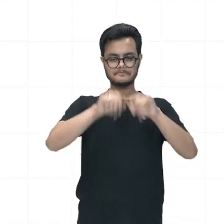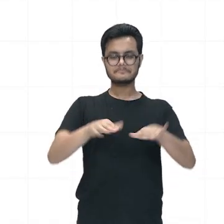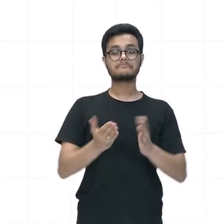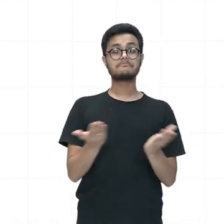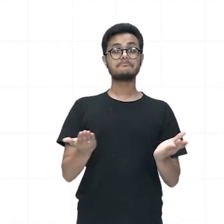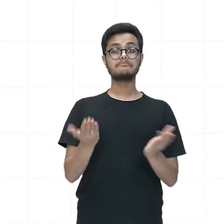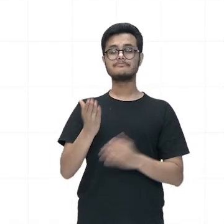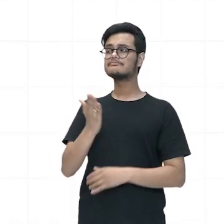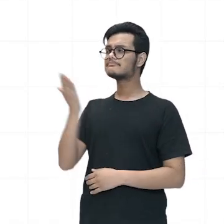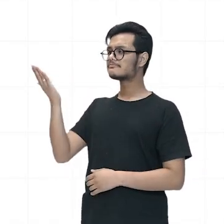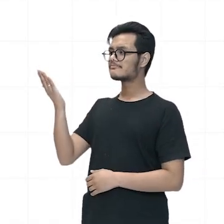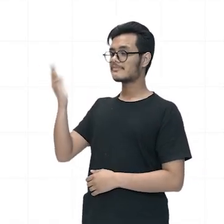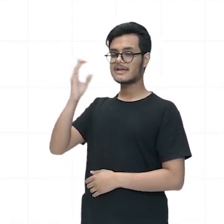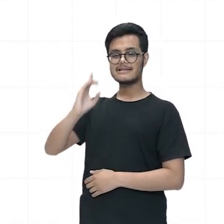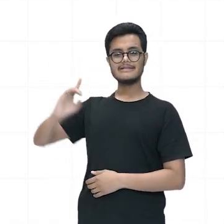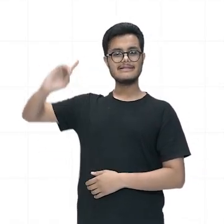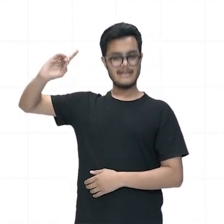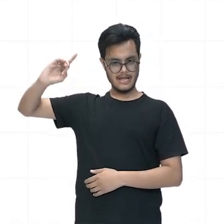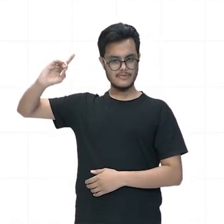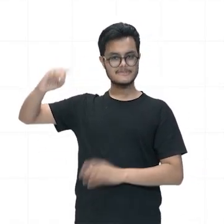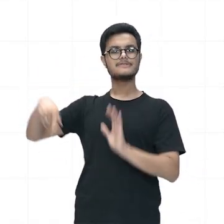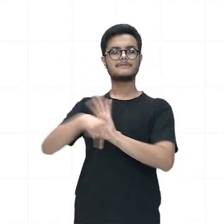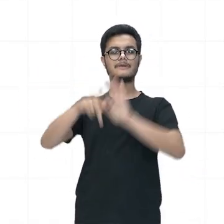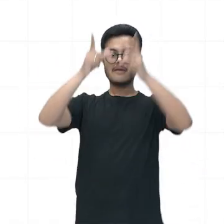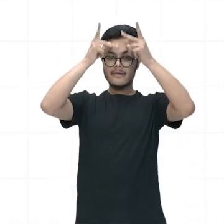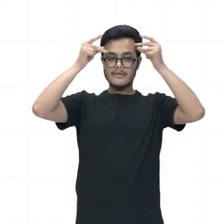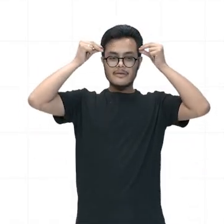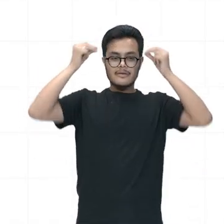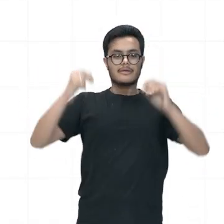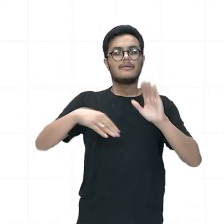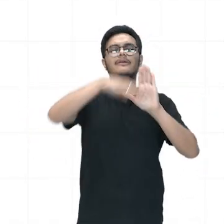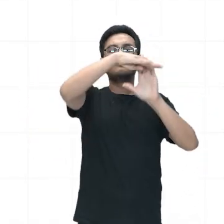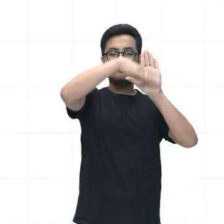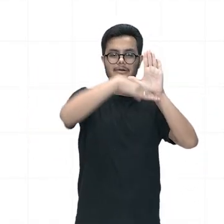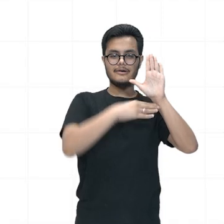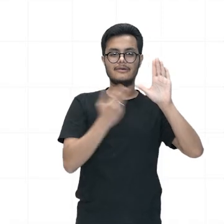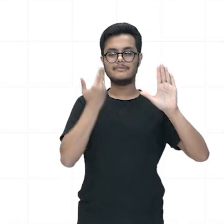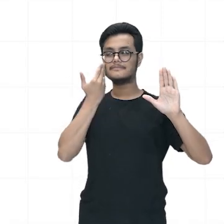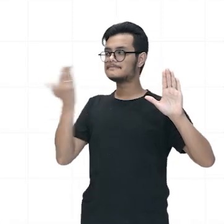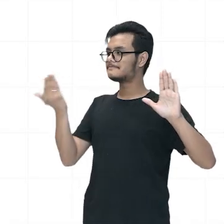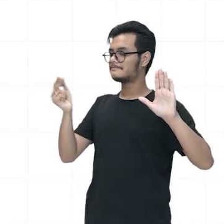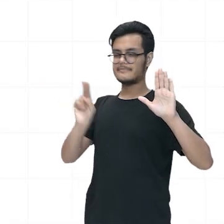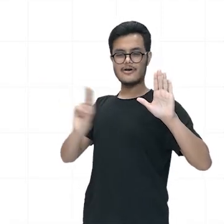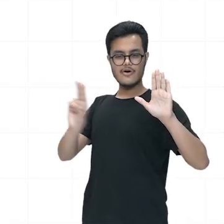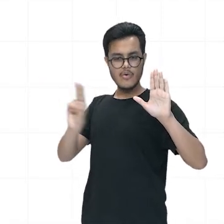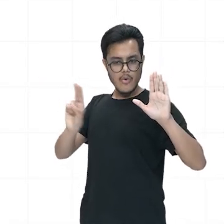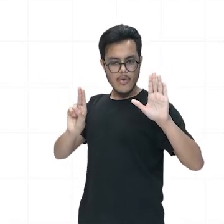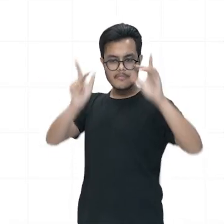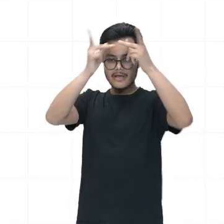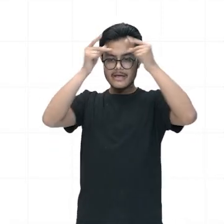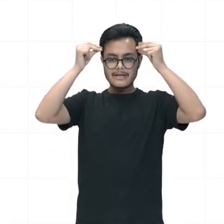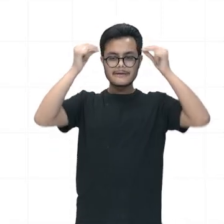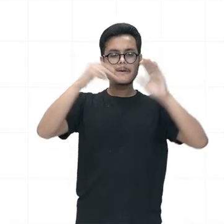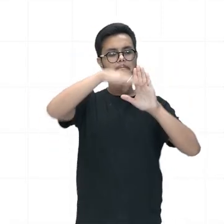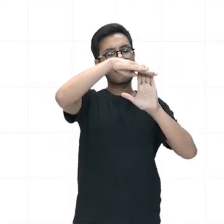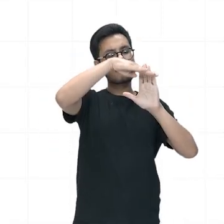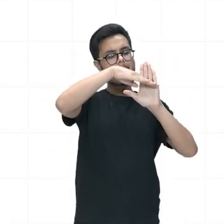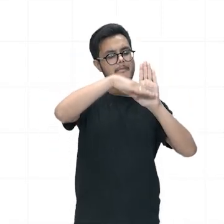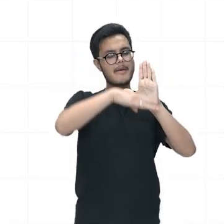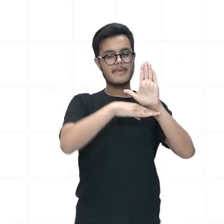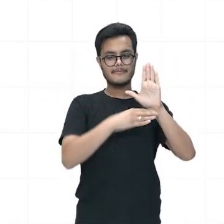só, temos, então, aí alguns deuses gregos. Temos, então, aí Zeus, né? Hera, Atena, Ares,